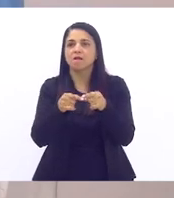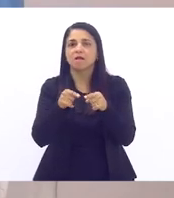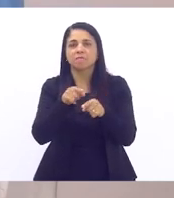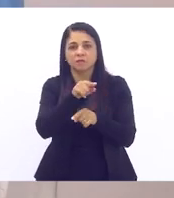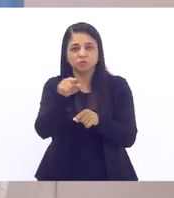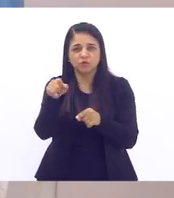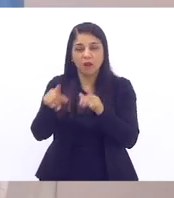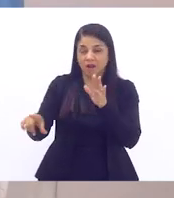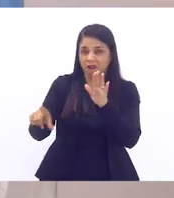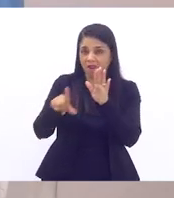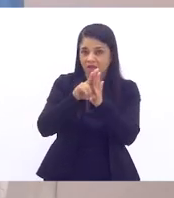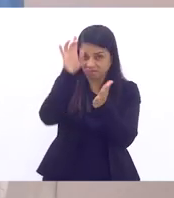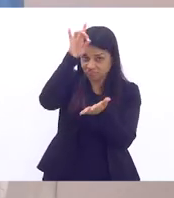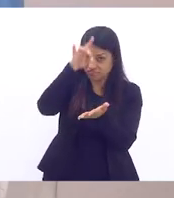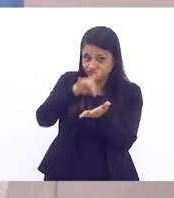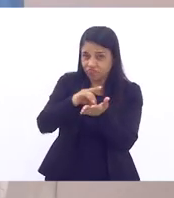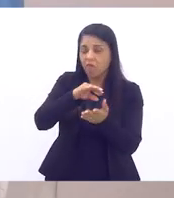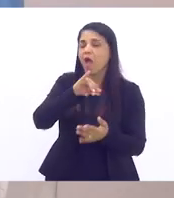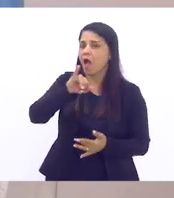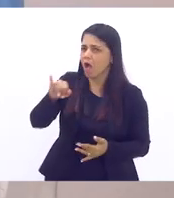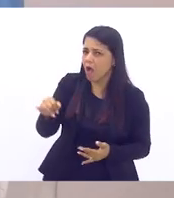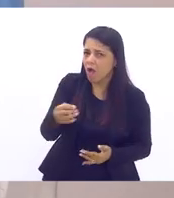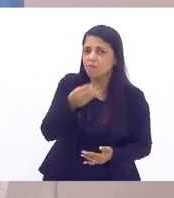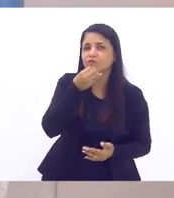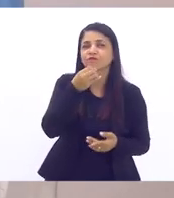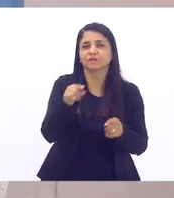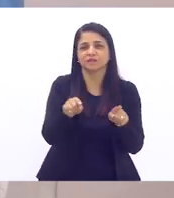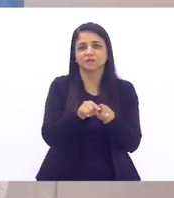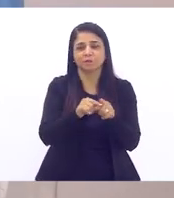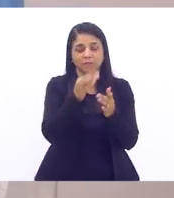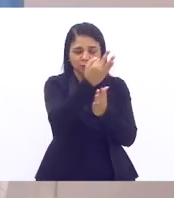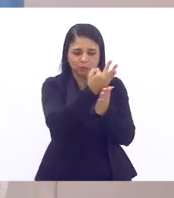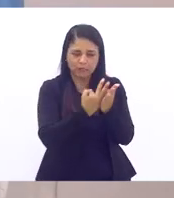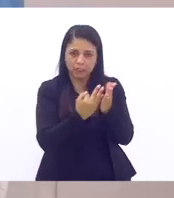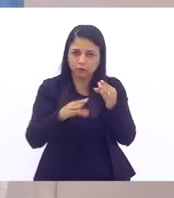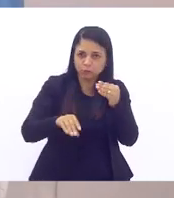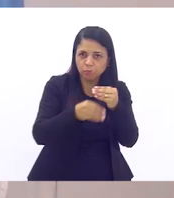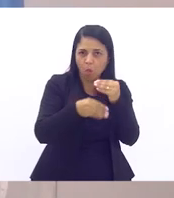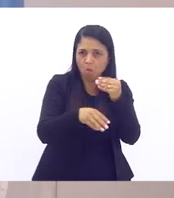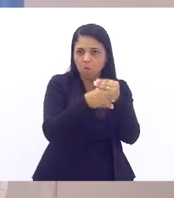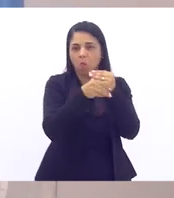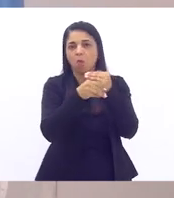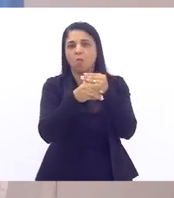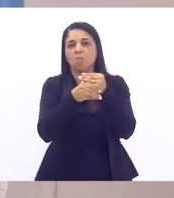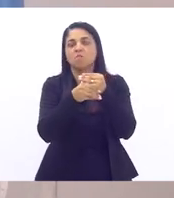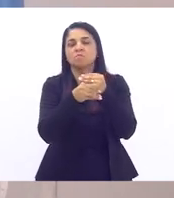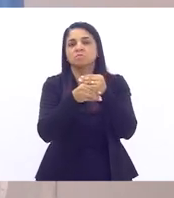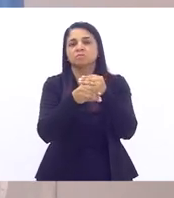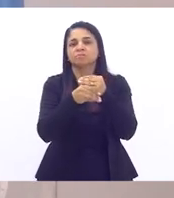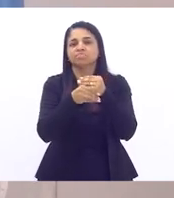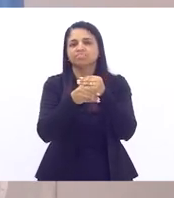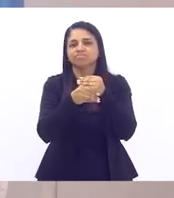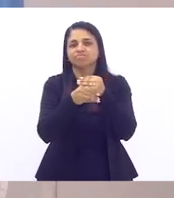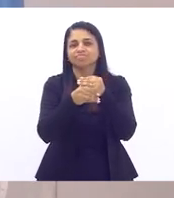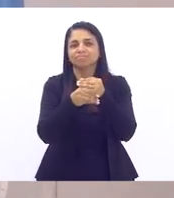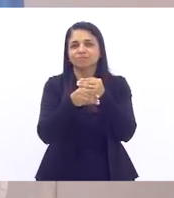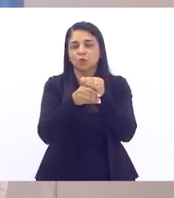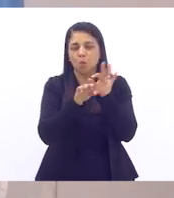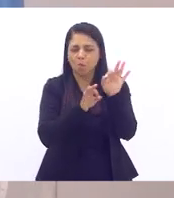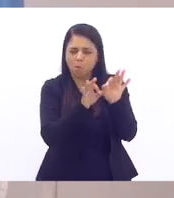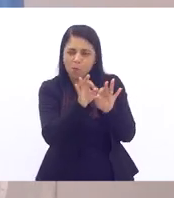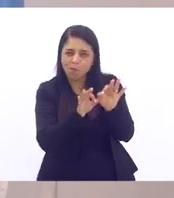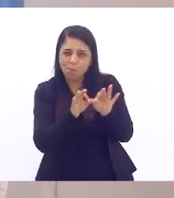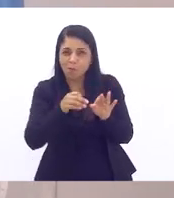pela da Lei original vai ser aproveitado também nessa nesse texto novo sobretudo pela ampliação para uma arte programa